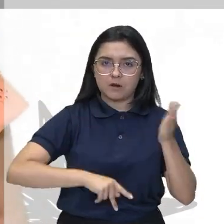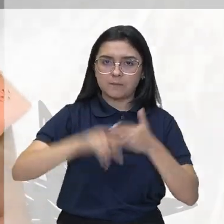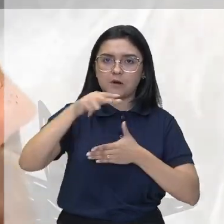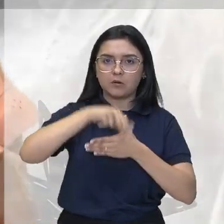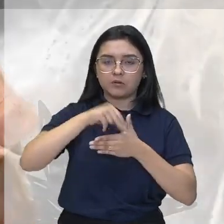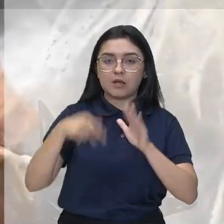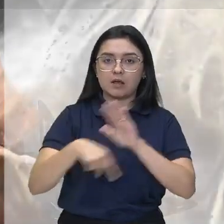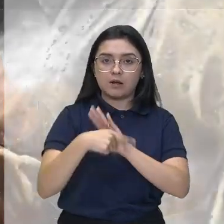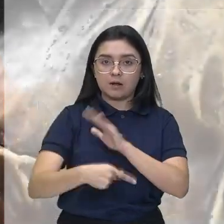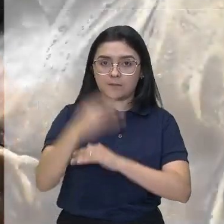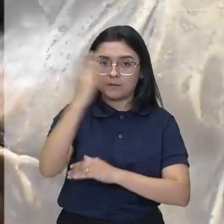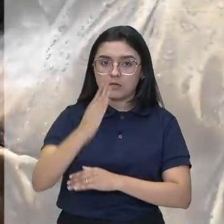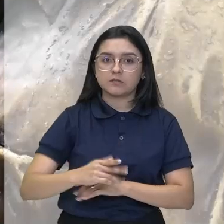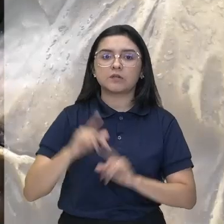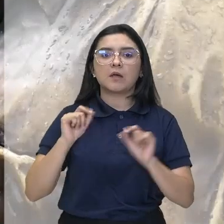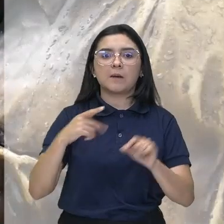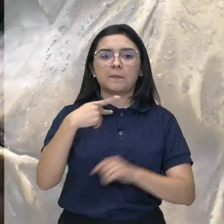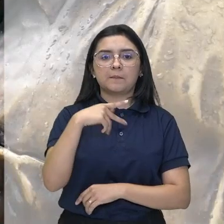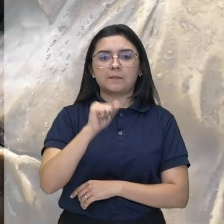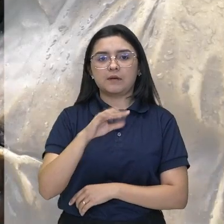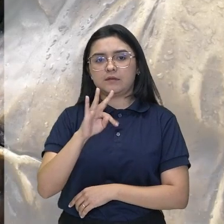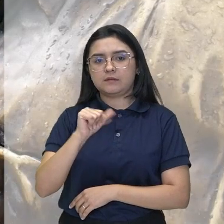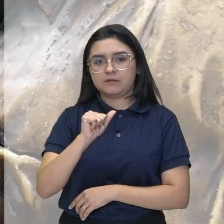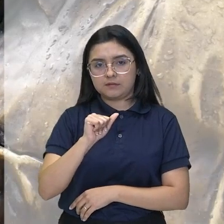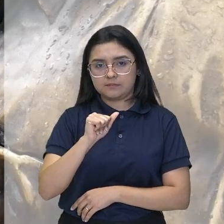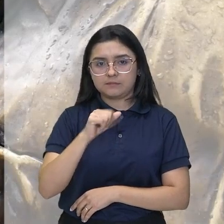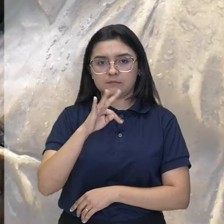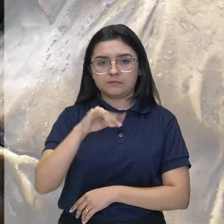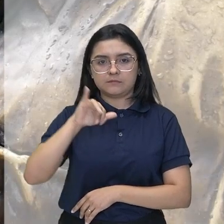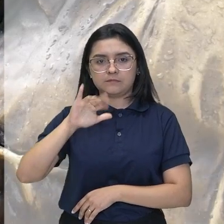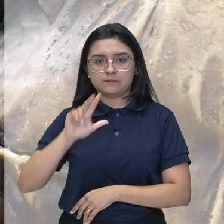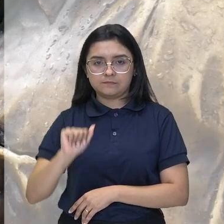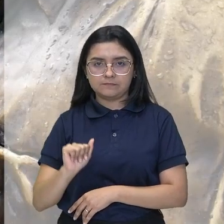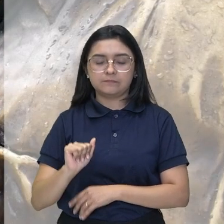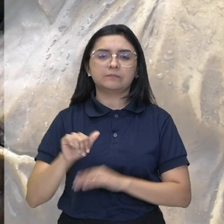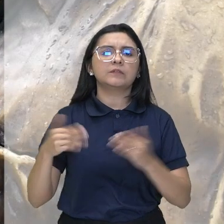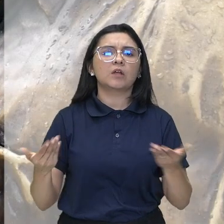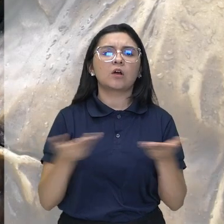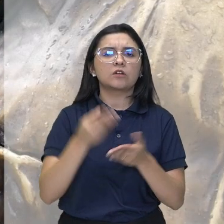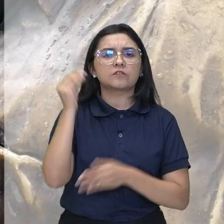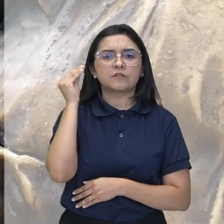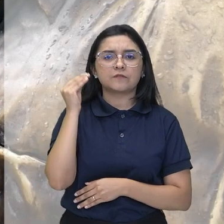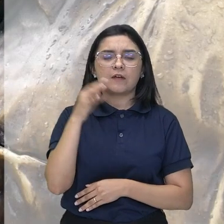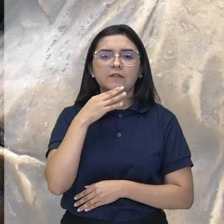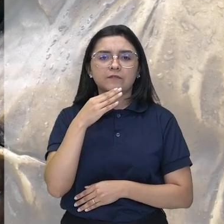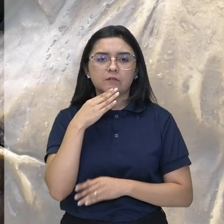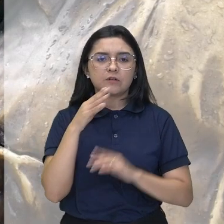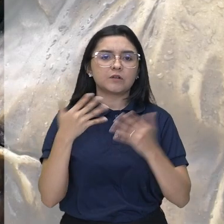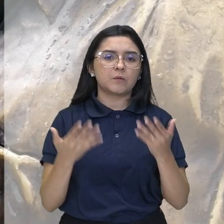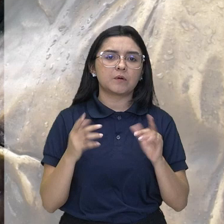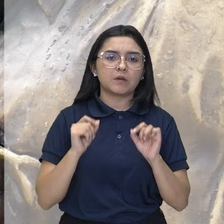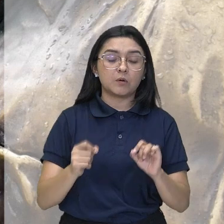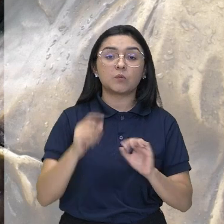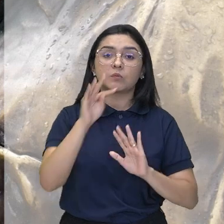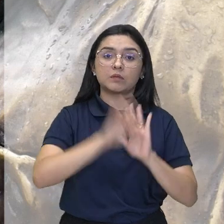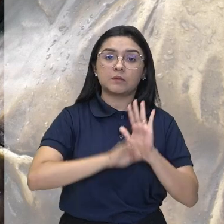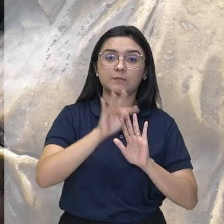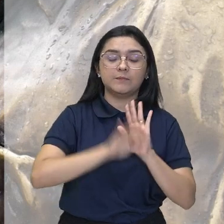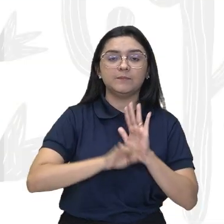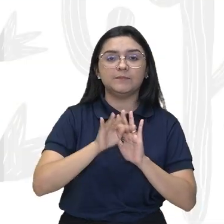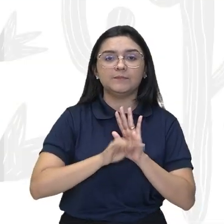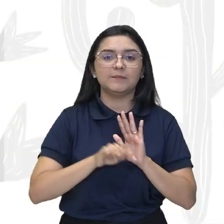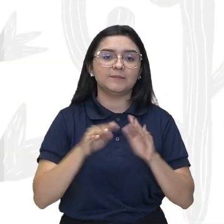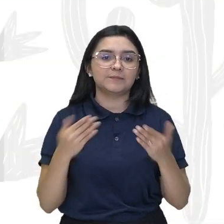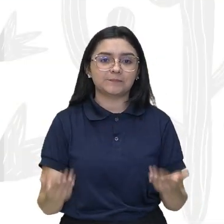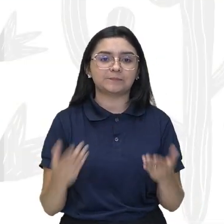aqui no Brasil se chama Patativa do Assaré. E nós vamos agora conhecer um exemplo de um dos textos que ele escreveu. Vamos